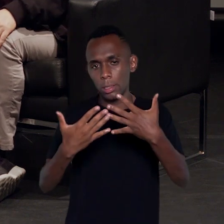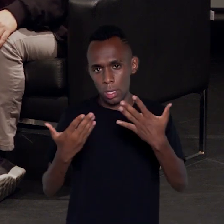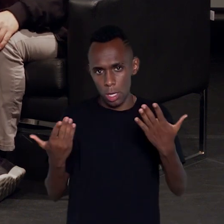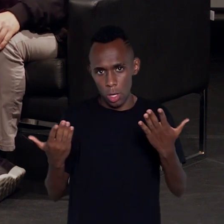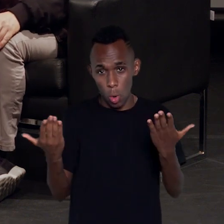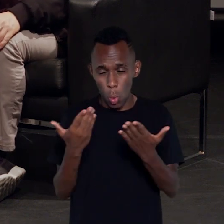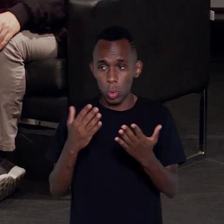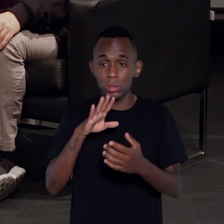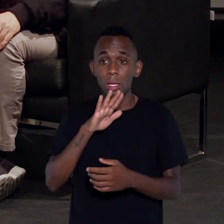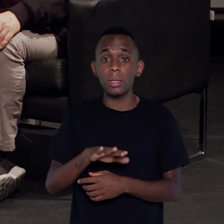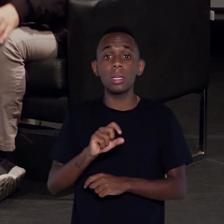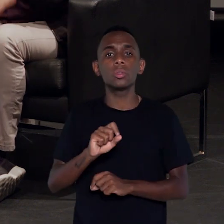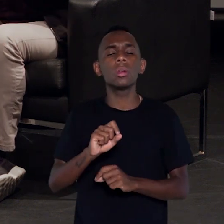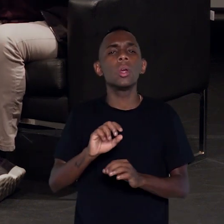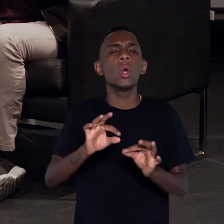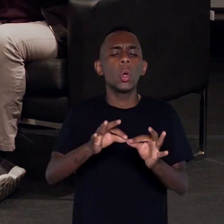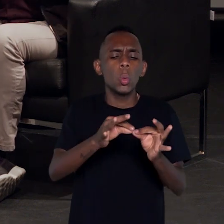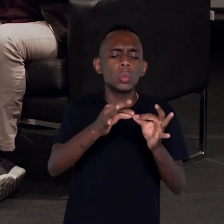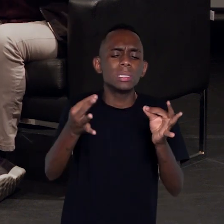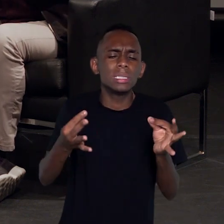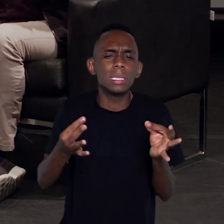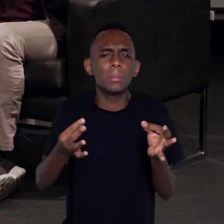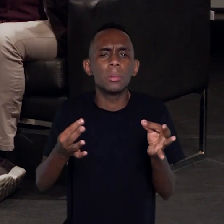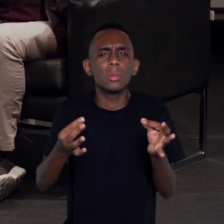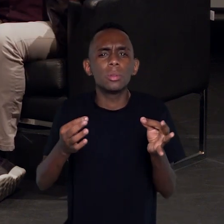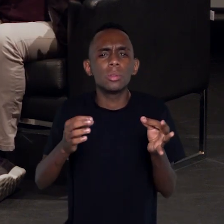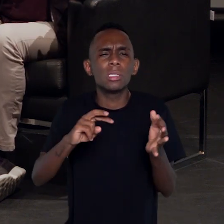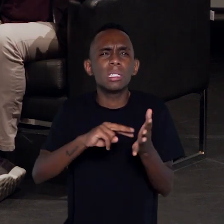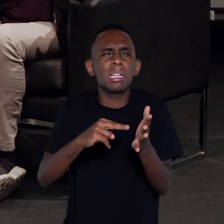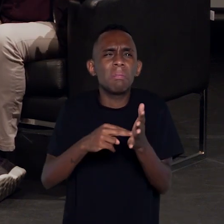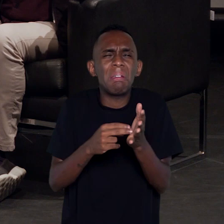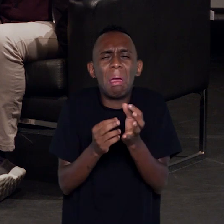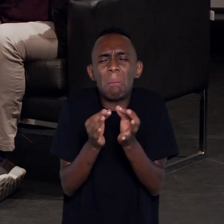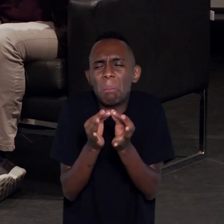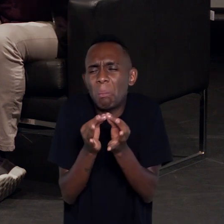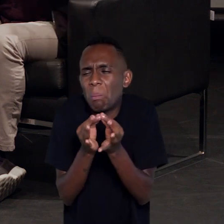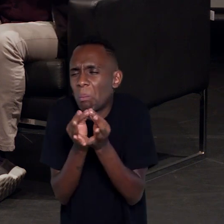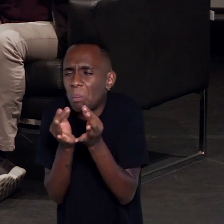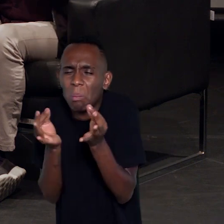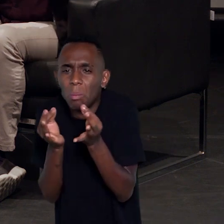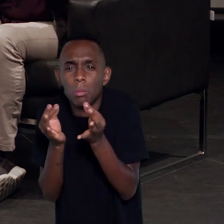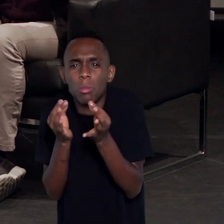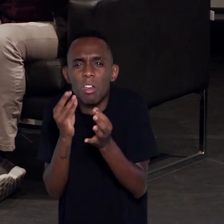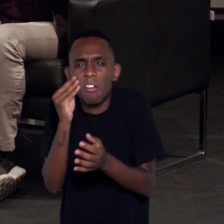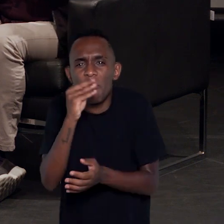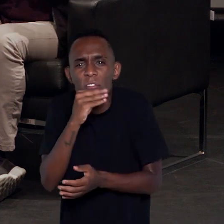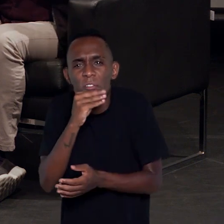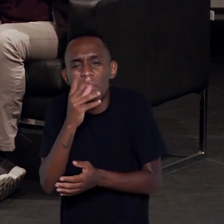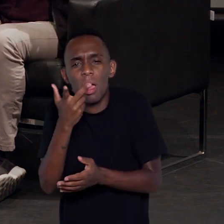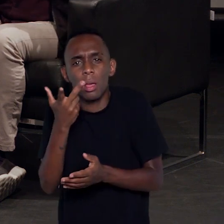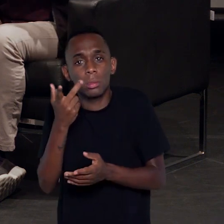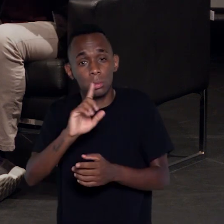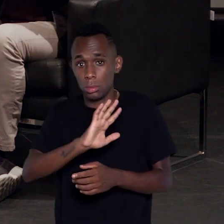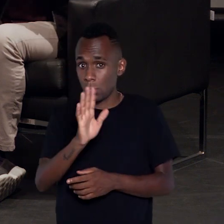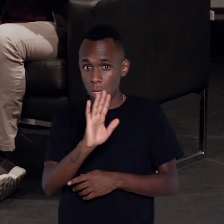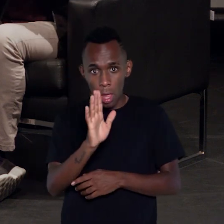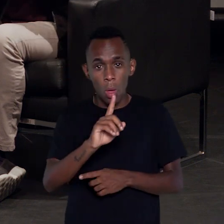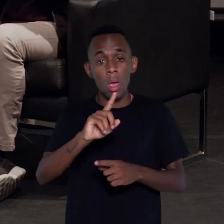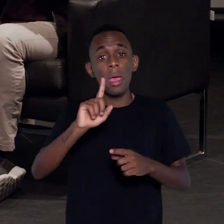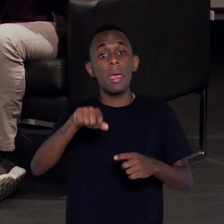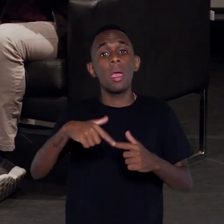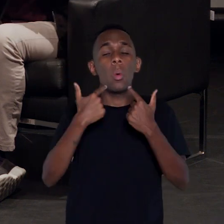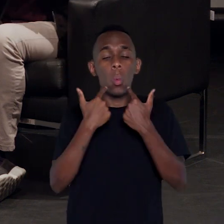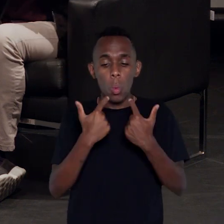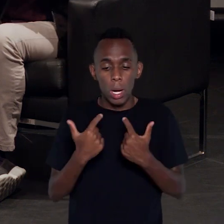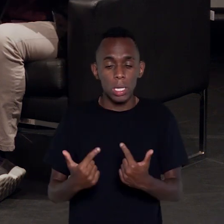sobre isso hoje à tarde, o simples não quer dizer simplório, né? Mas é uma linguagem que de